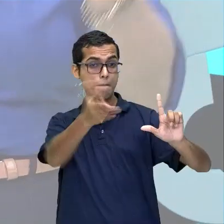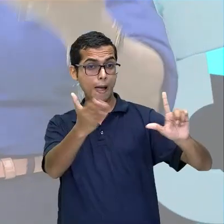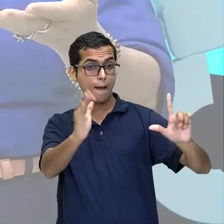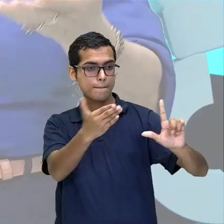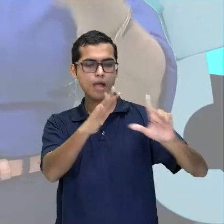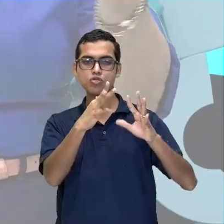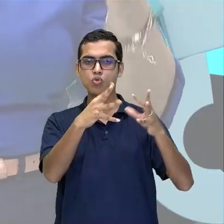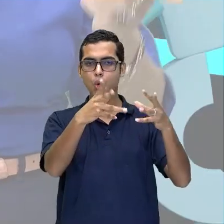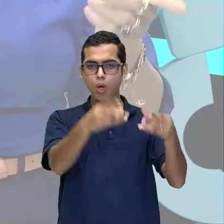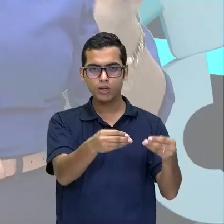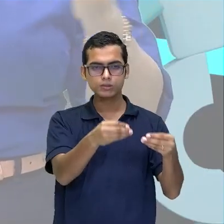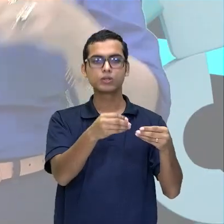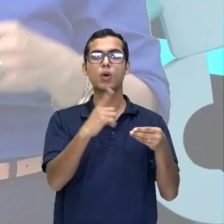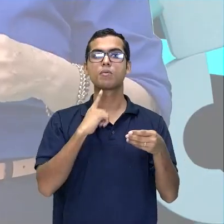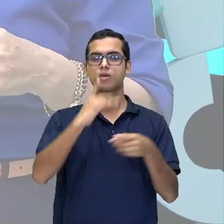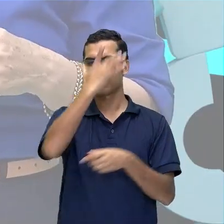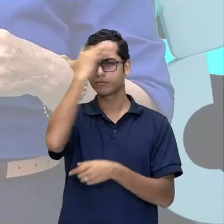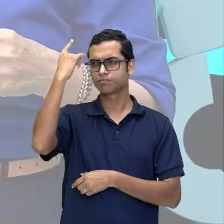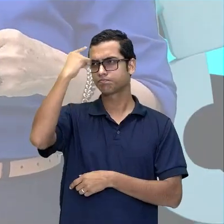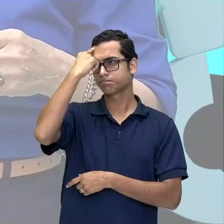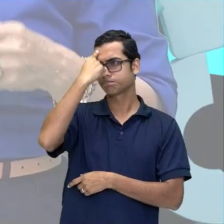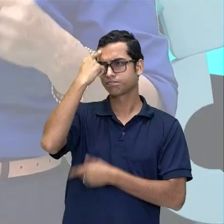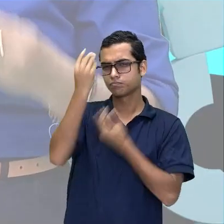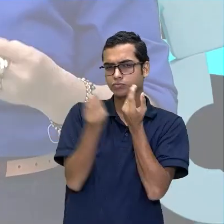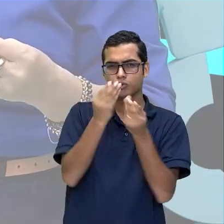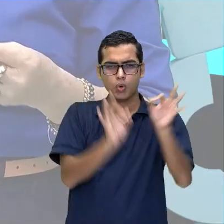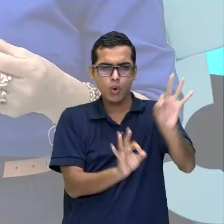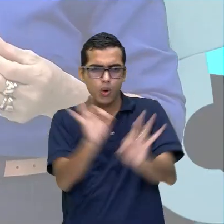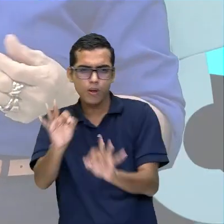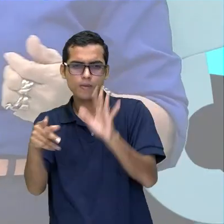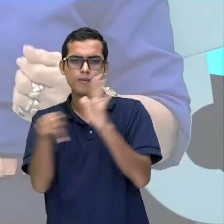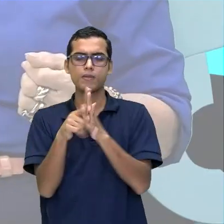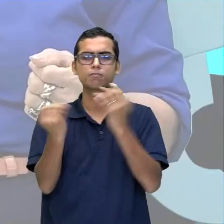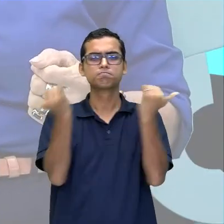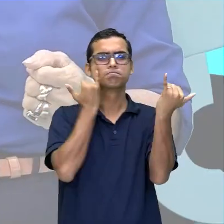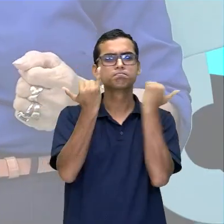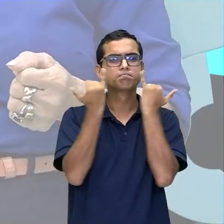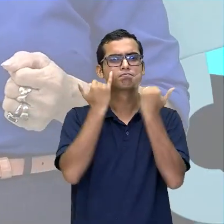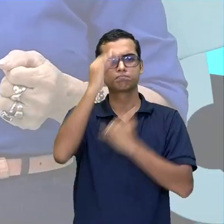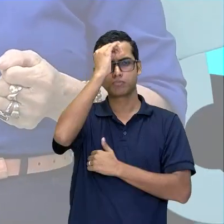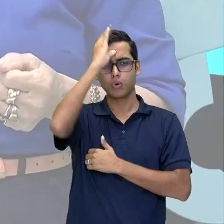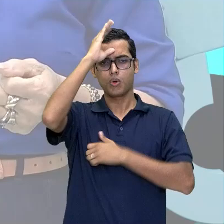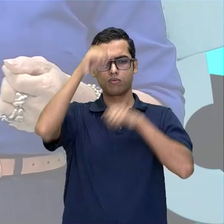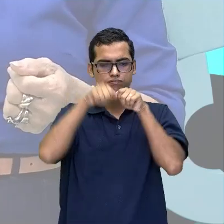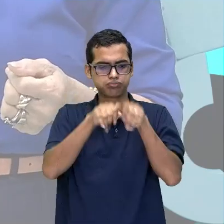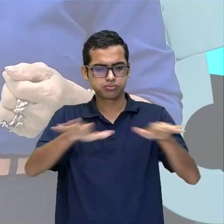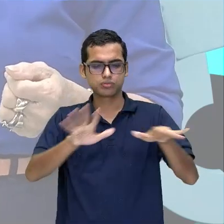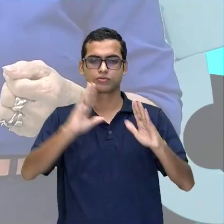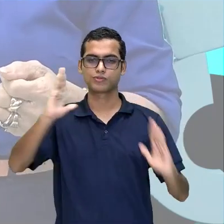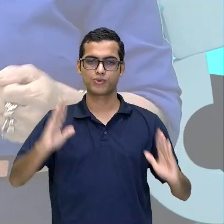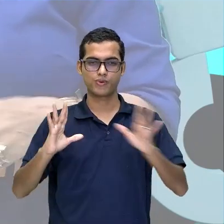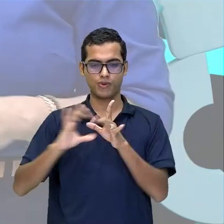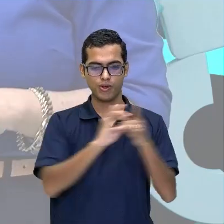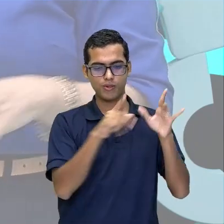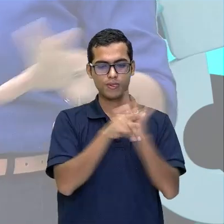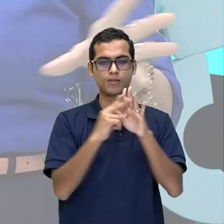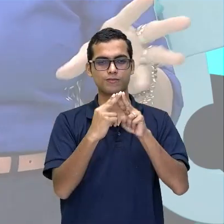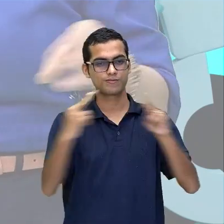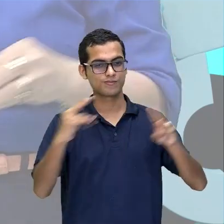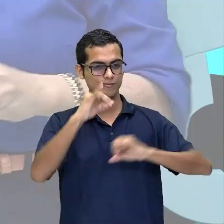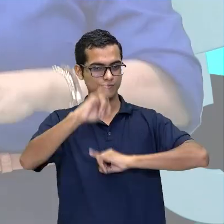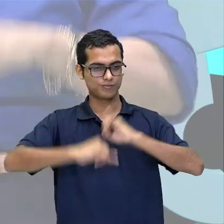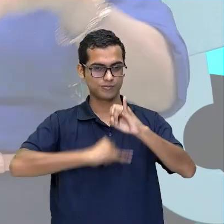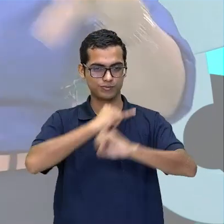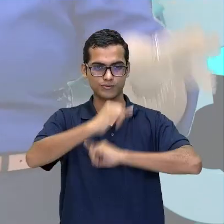para repensar como organizamos e transmitimos o saber na era digital. Olha aí os sites.